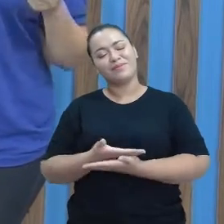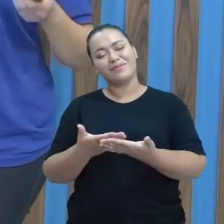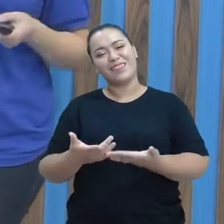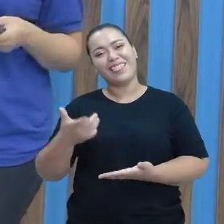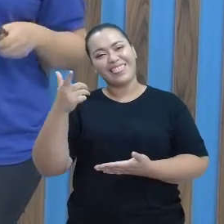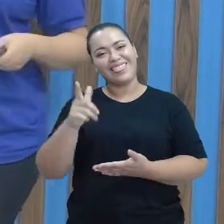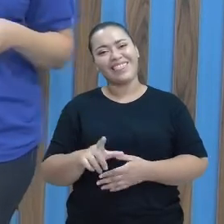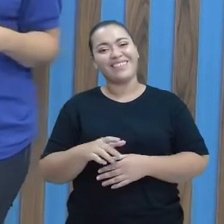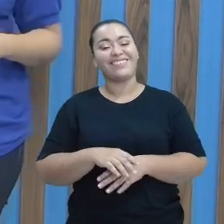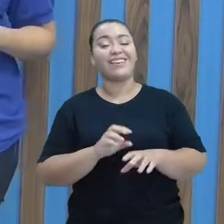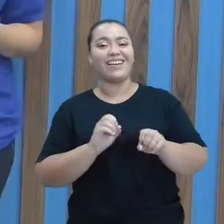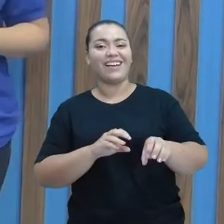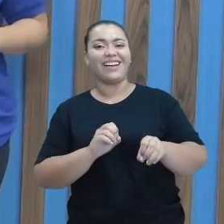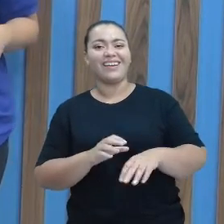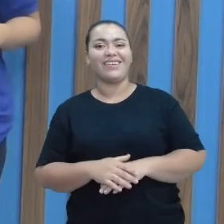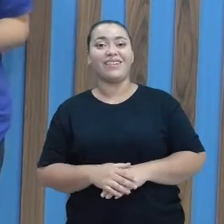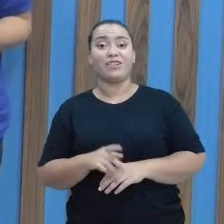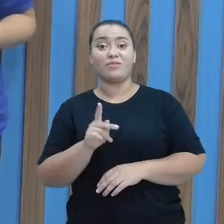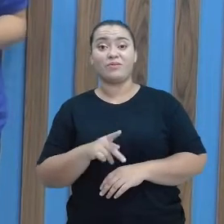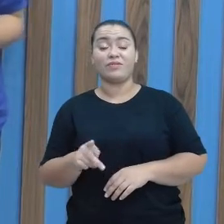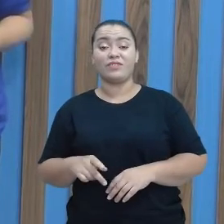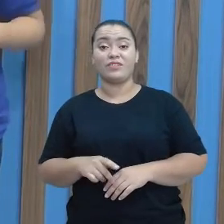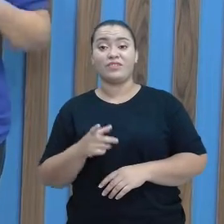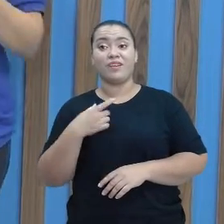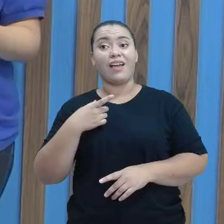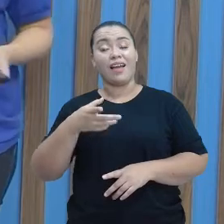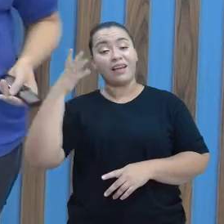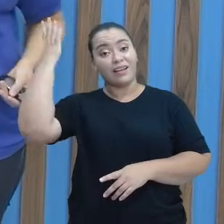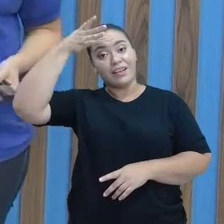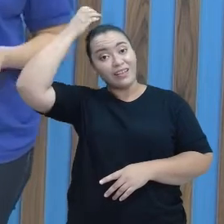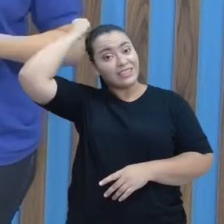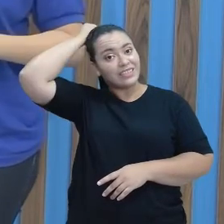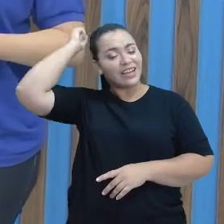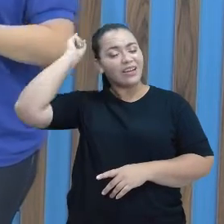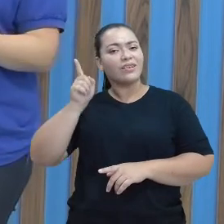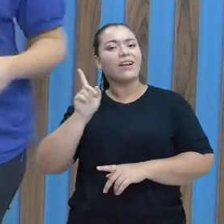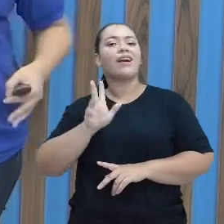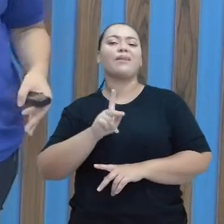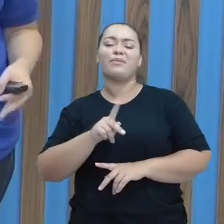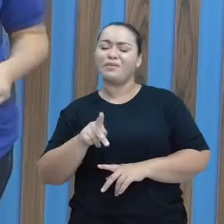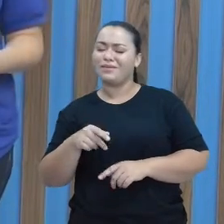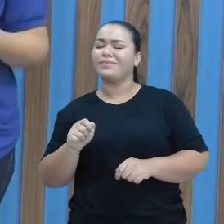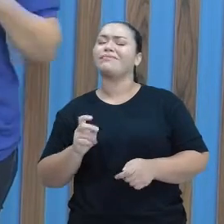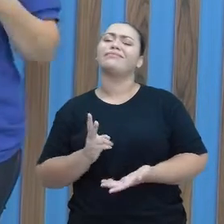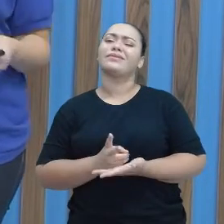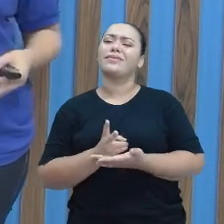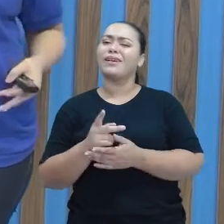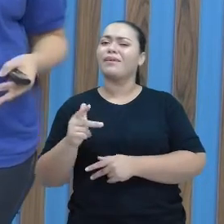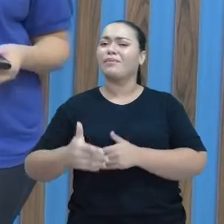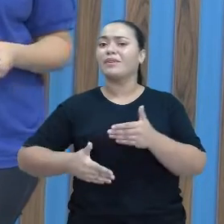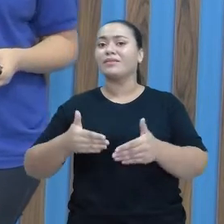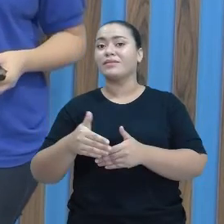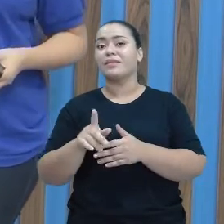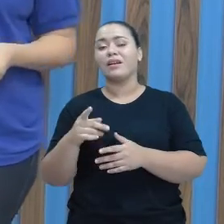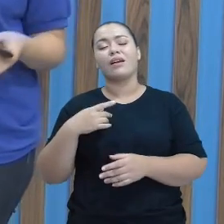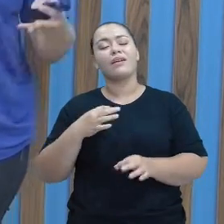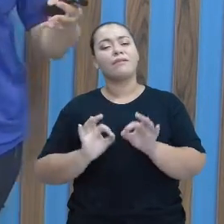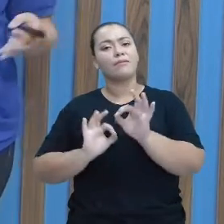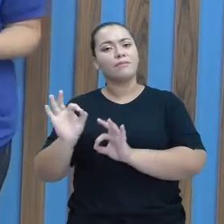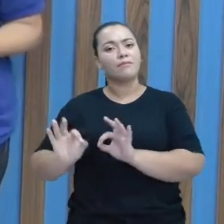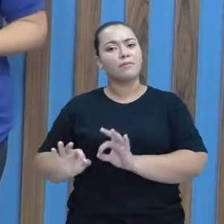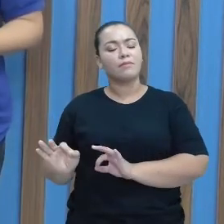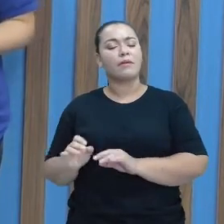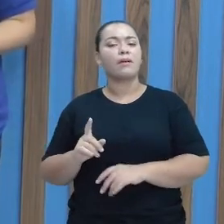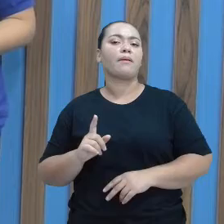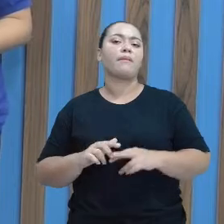mais uma vez à nossa aula. Professor Tiago aqui, já participando da nossa aula como sempre, né? Confeccionando aqui os materiais.